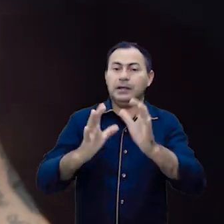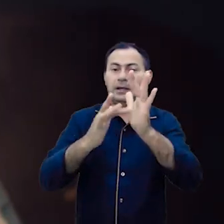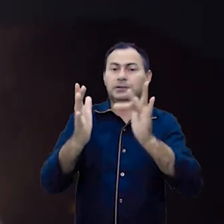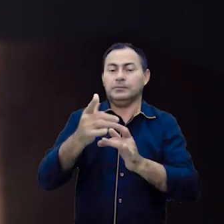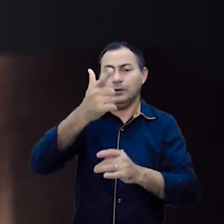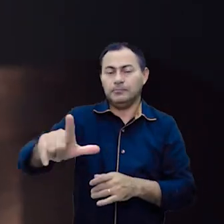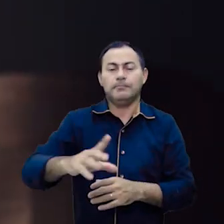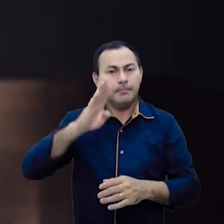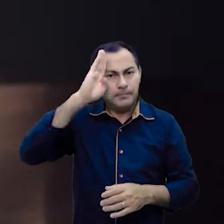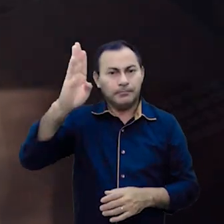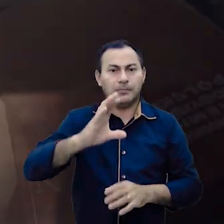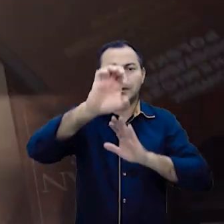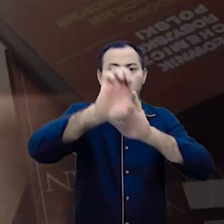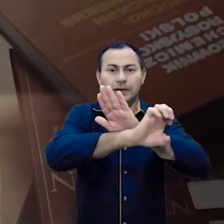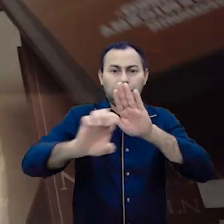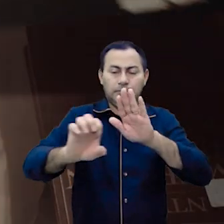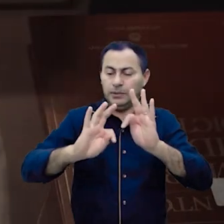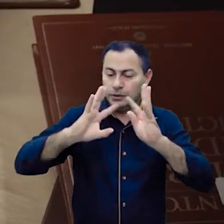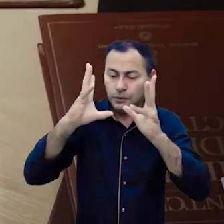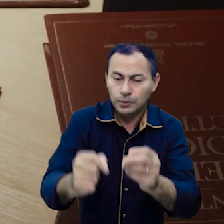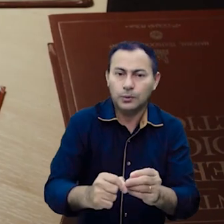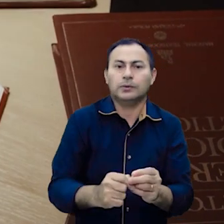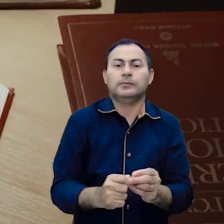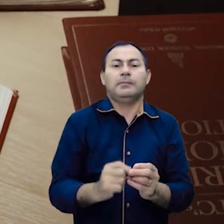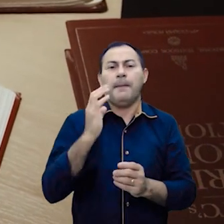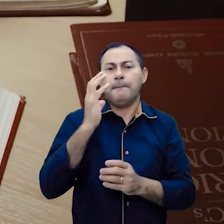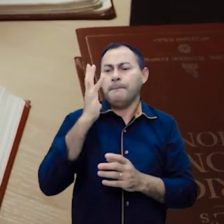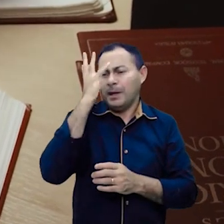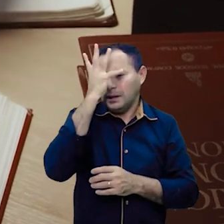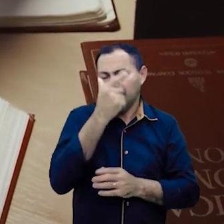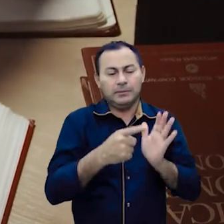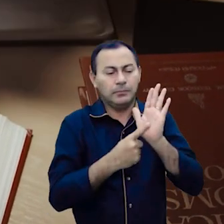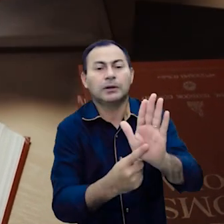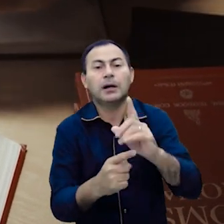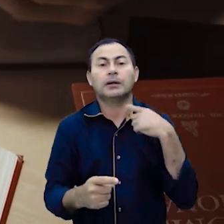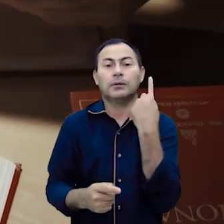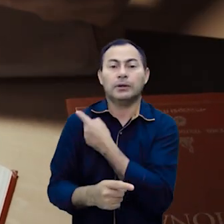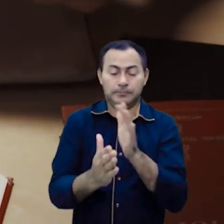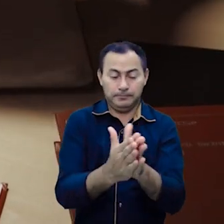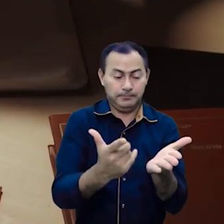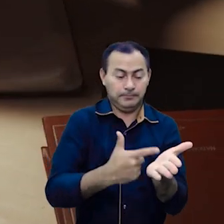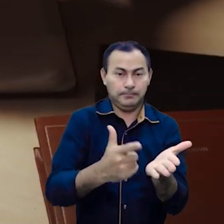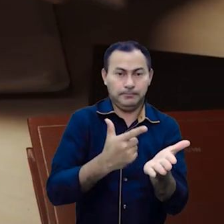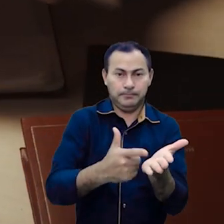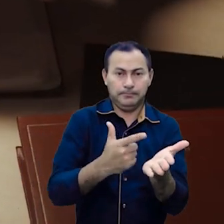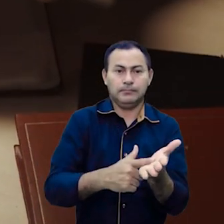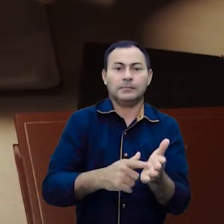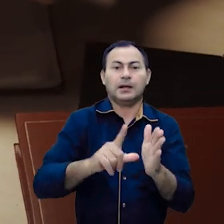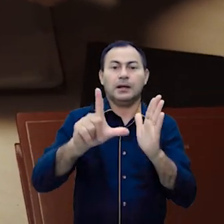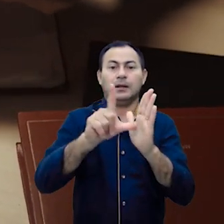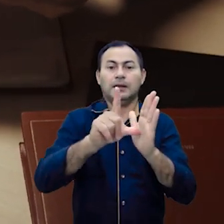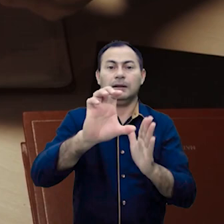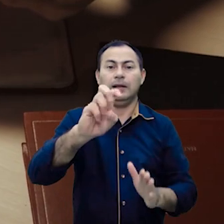chamamos hoje esse é o fato principal do evangelho e tudo isso é bela mente ilustrado para nós no livro